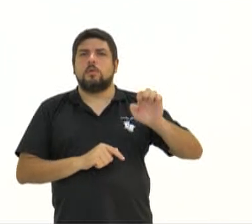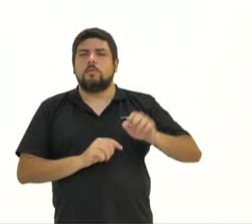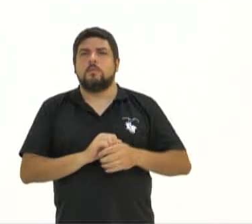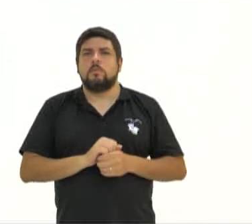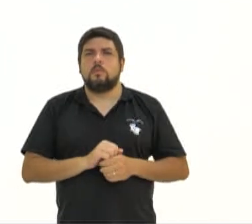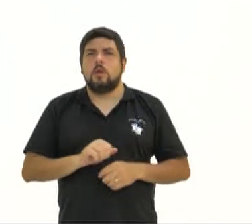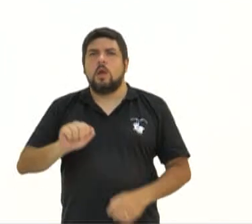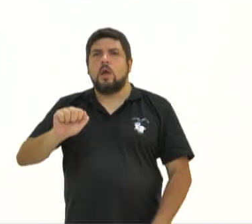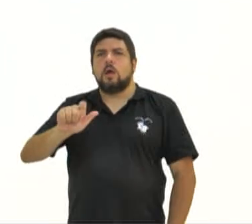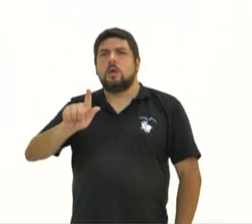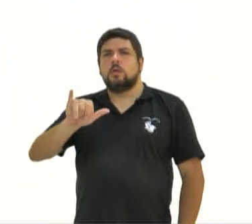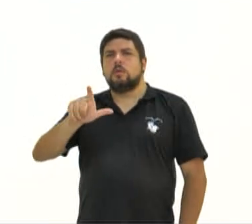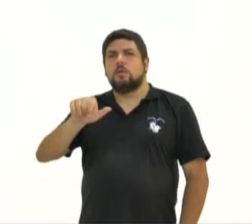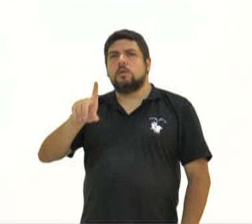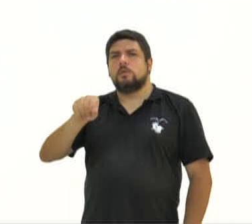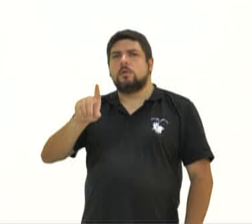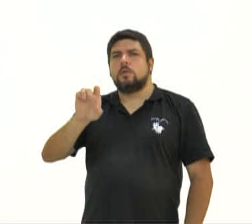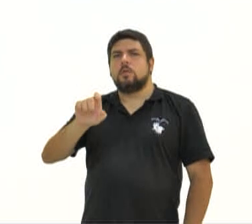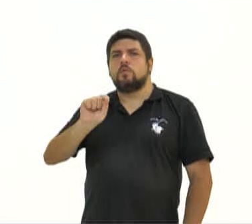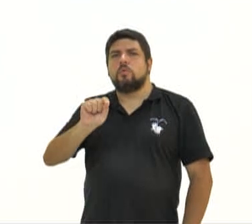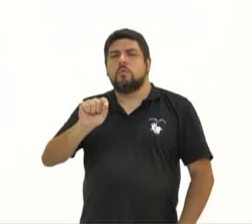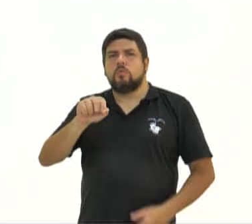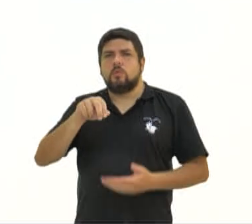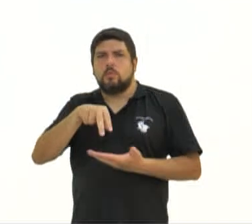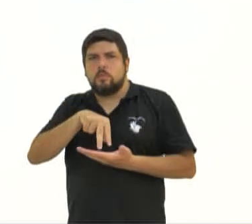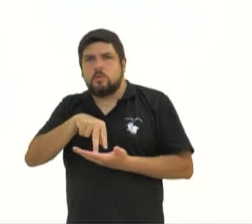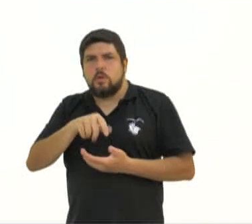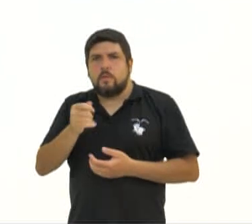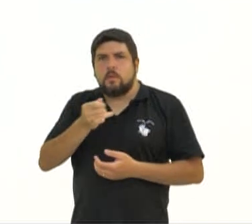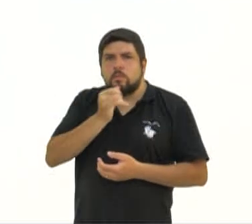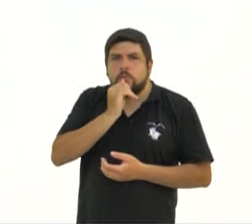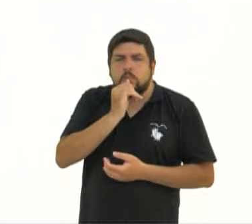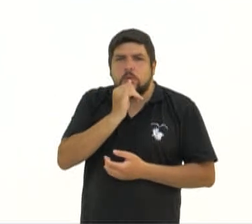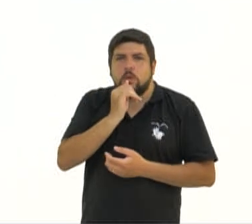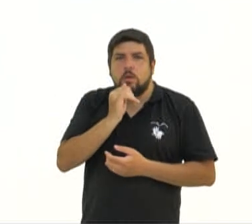trocar rapidamente de direção, né? Então, enquanto velocidade eu tenho